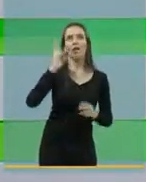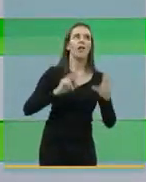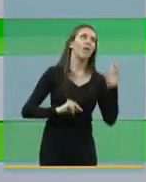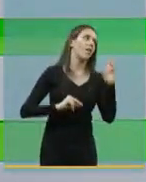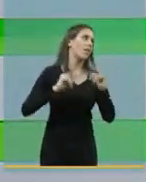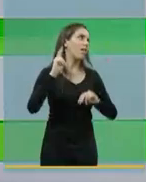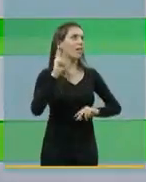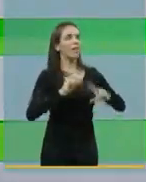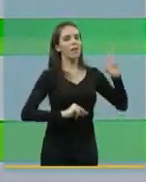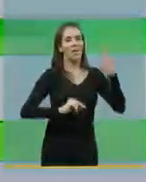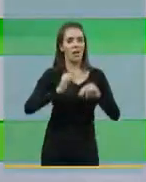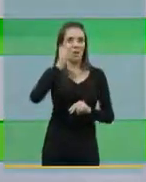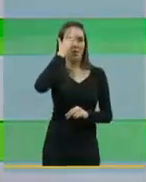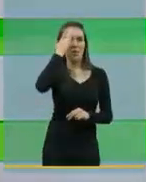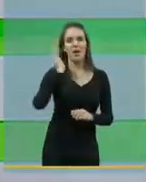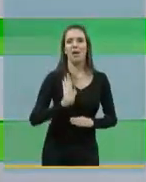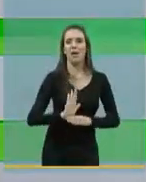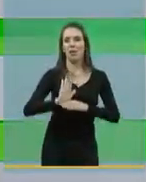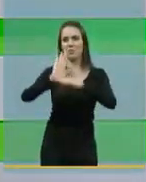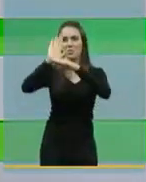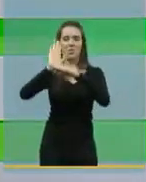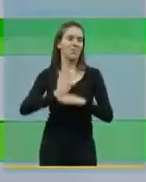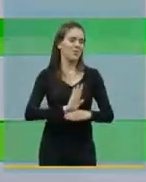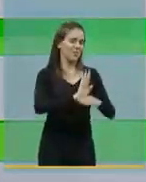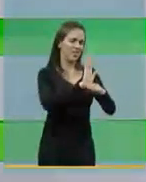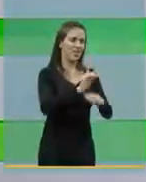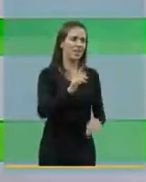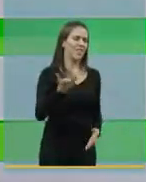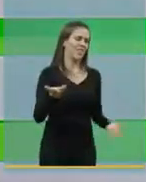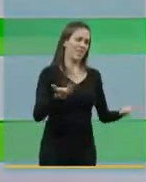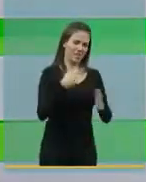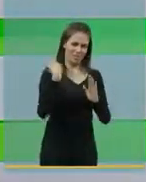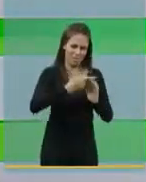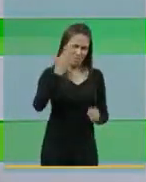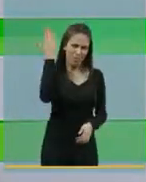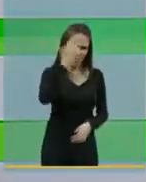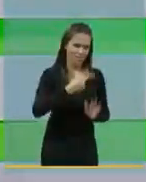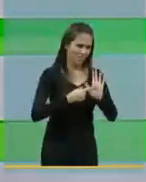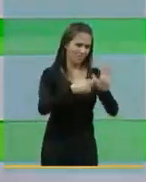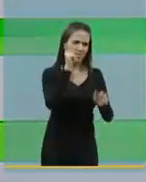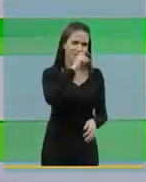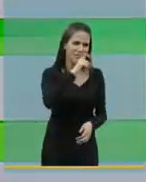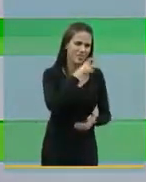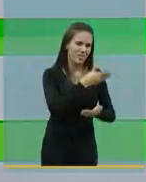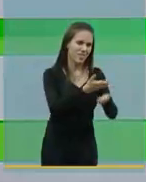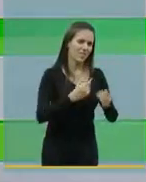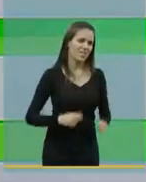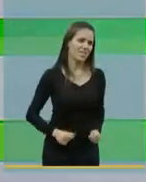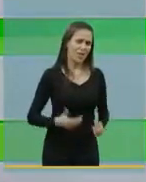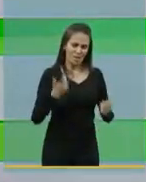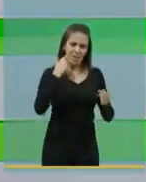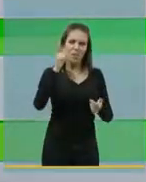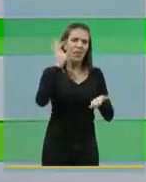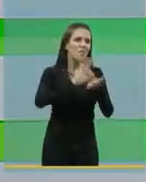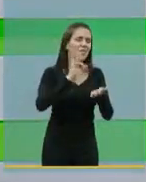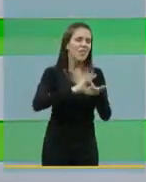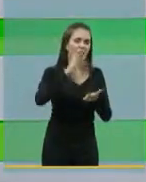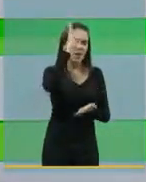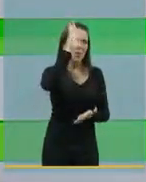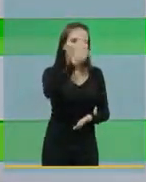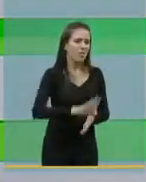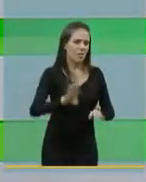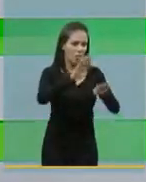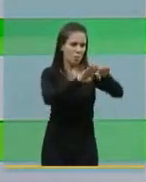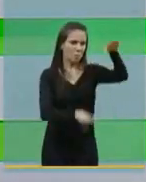tiraram da pobreza milhões de brasileiros é desmedida agora por essa realidade dramática das desigualdades